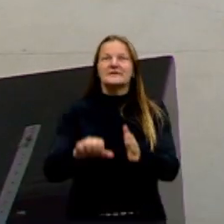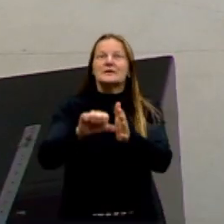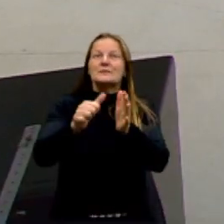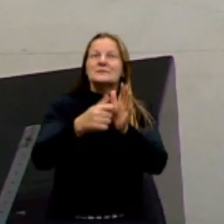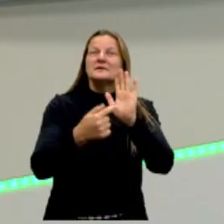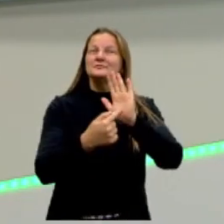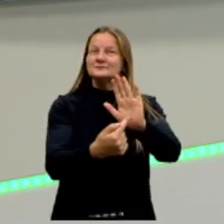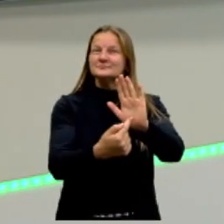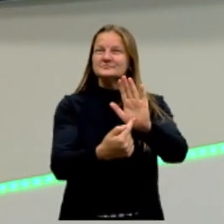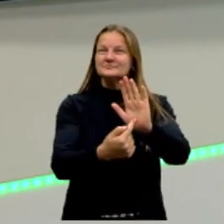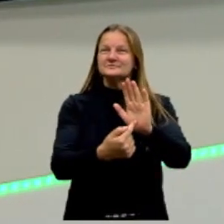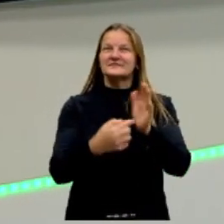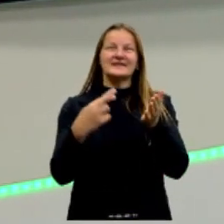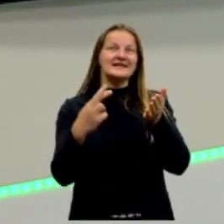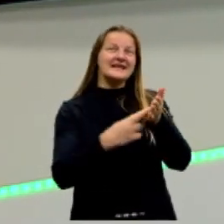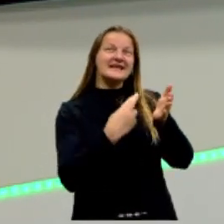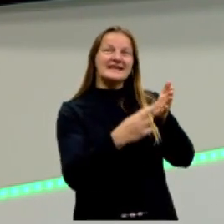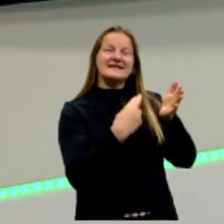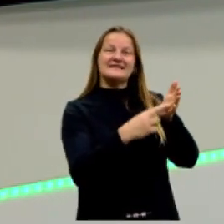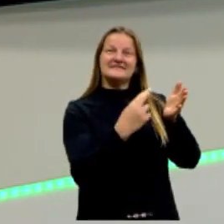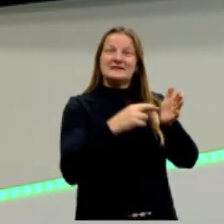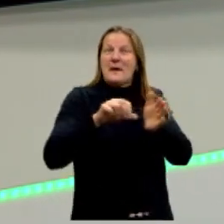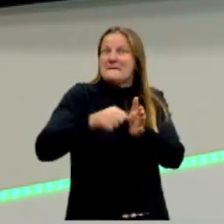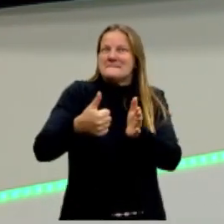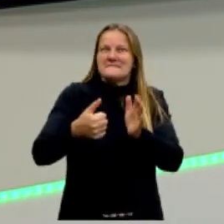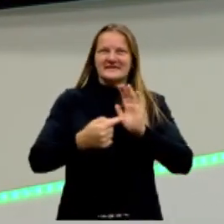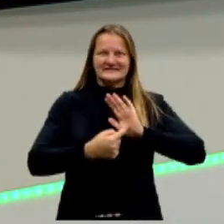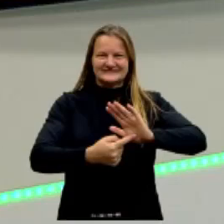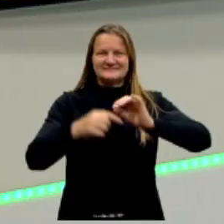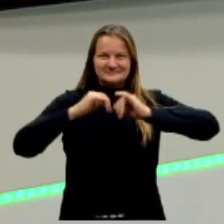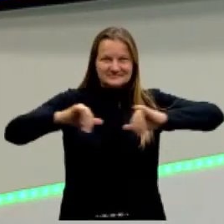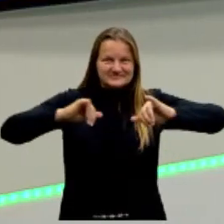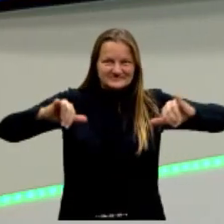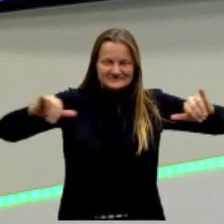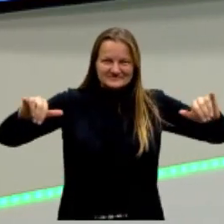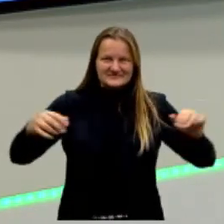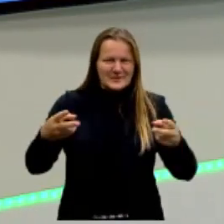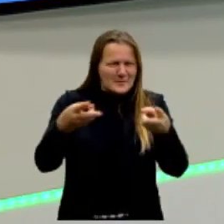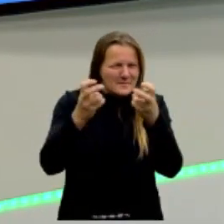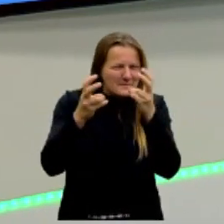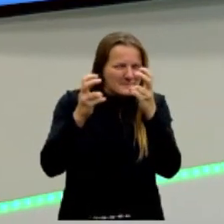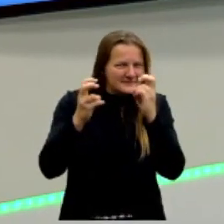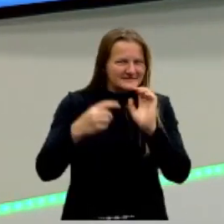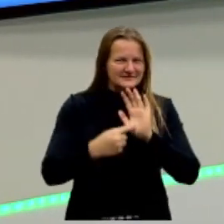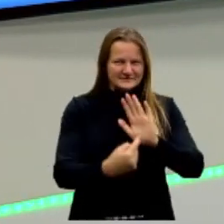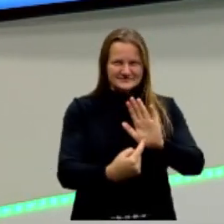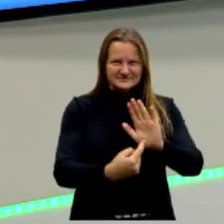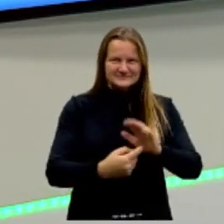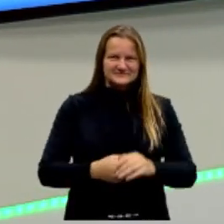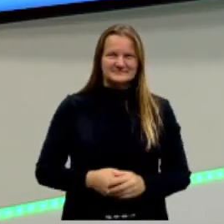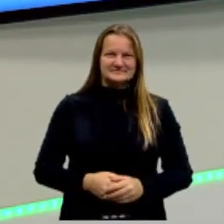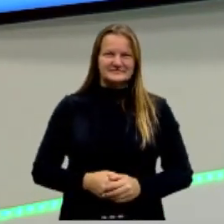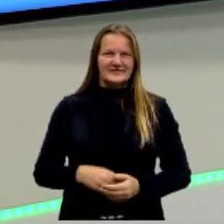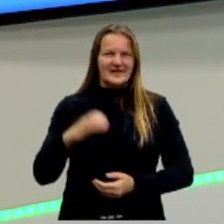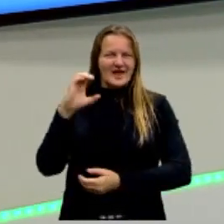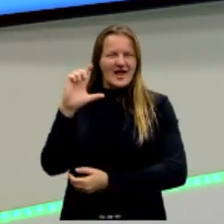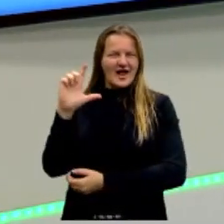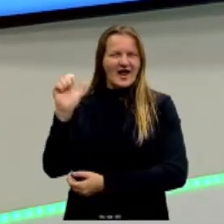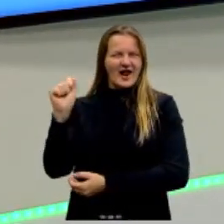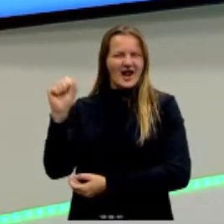exemplar tá essas revistas aqui ó percebam a Jackson